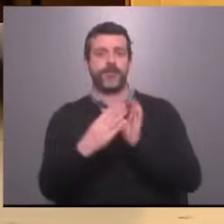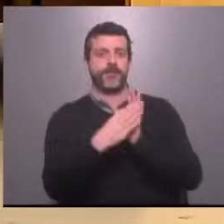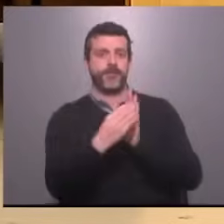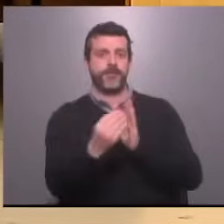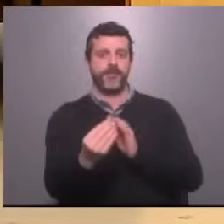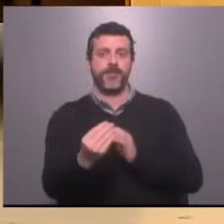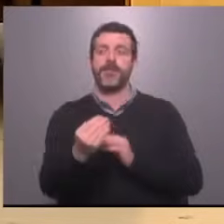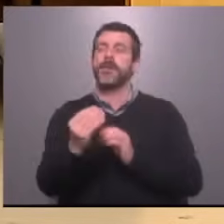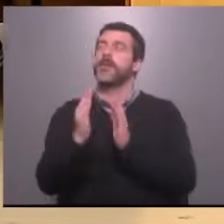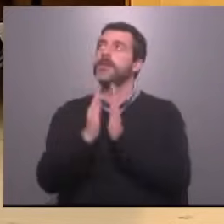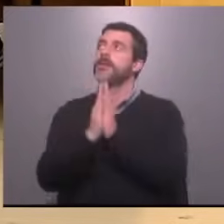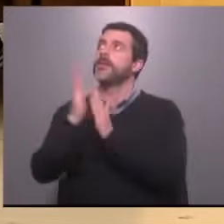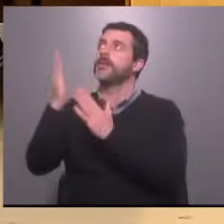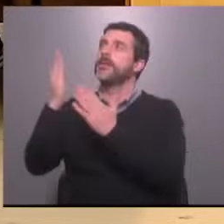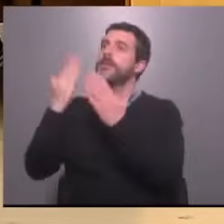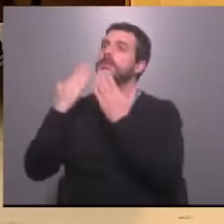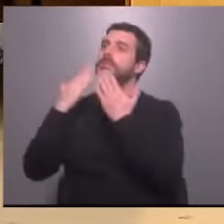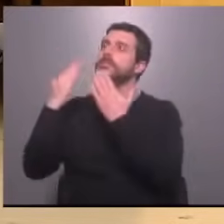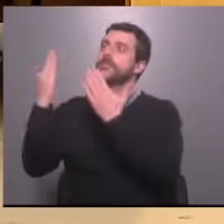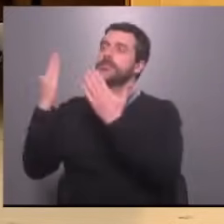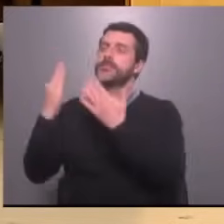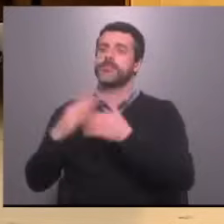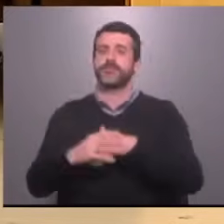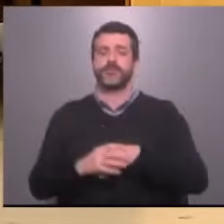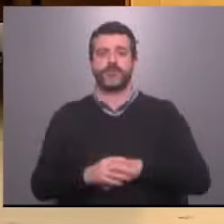Palavra do Senhor.